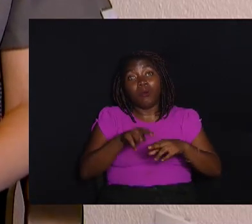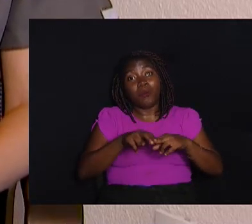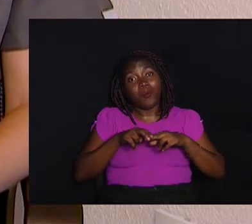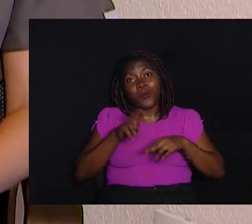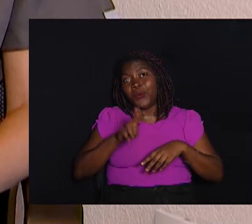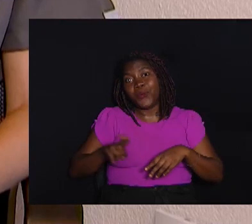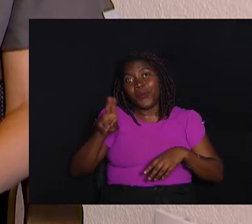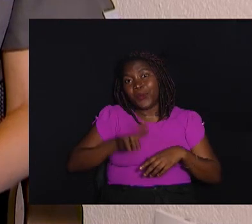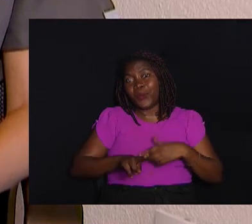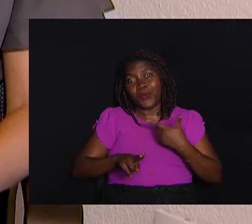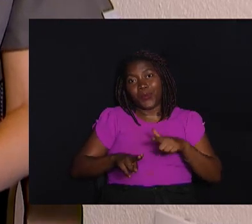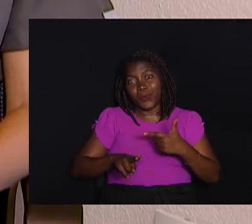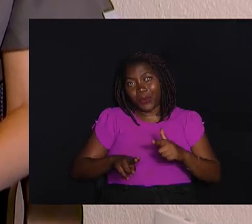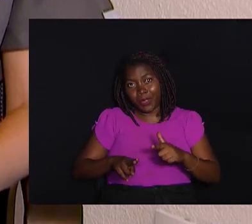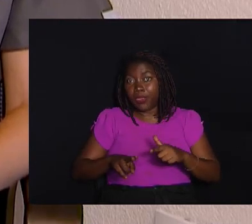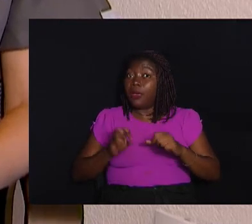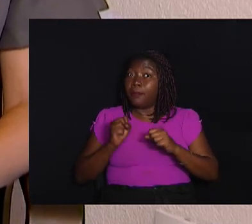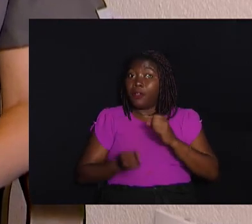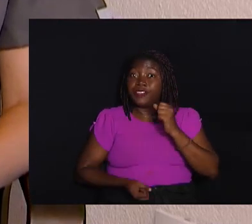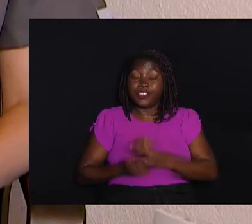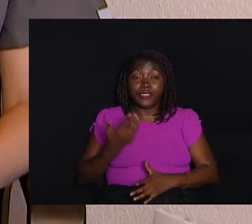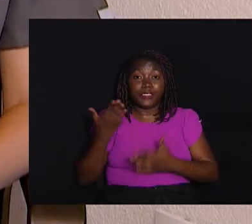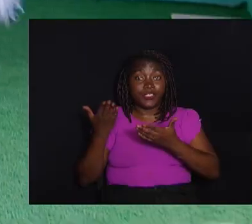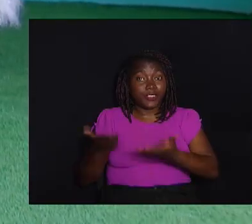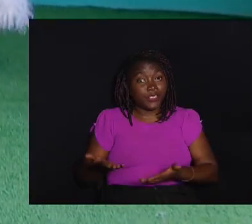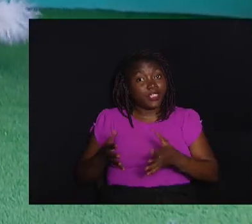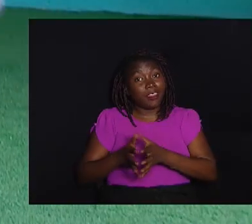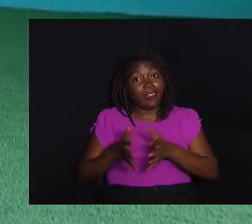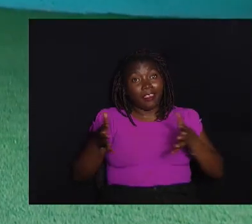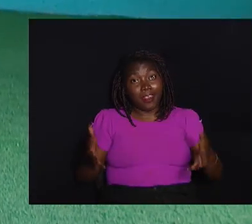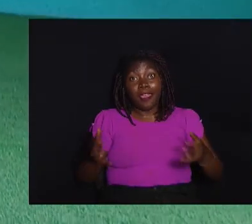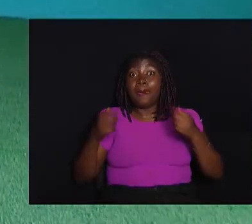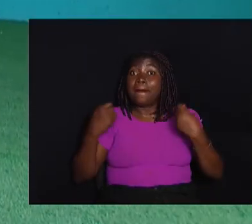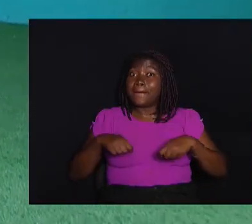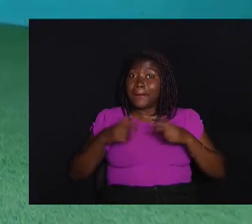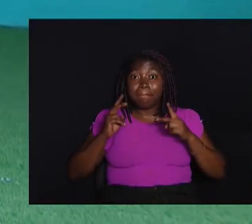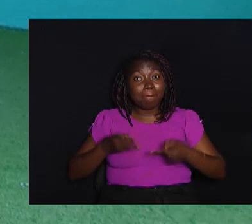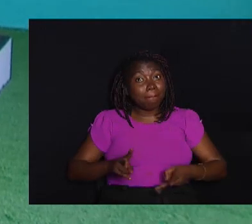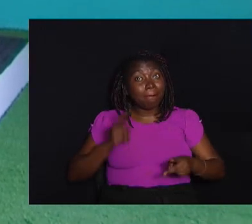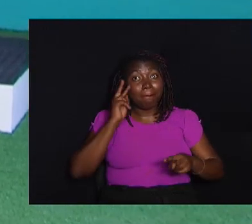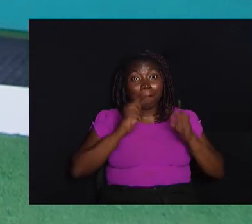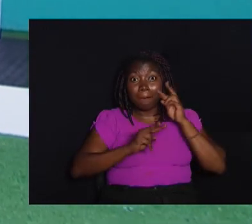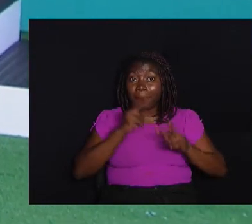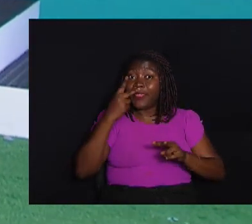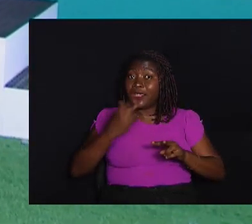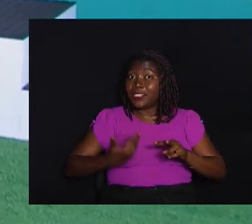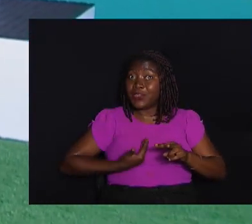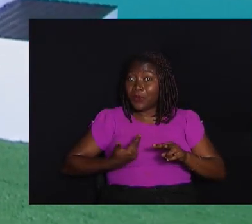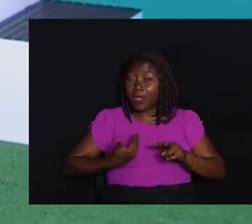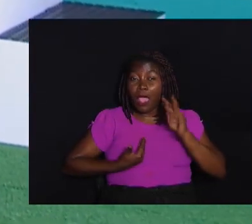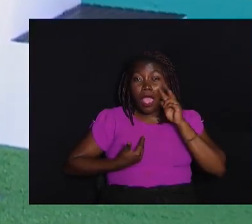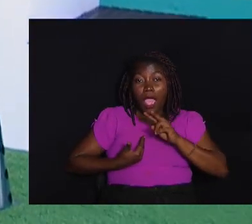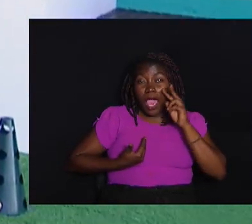né? Então pode gerar essa inflamação. É preciso sempre estar de olho no seu amigo e